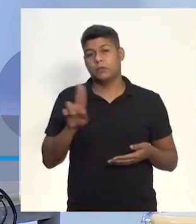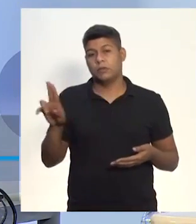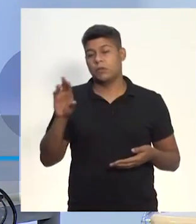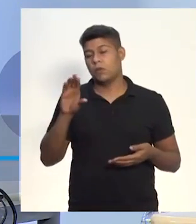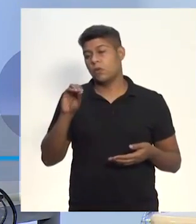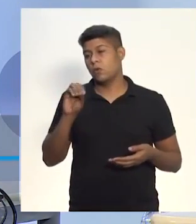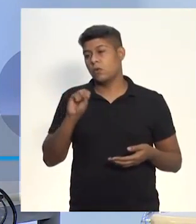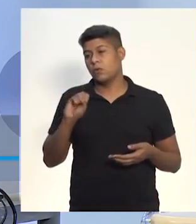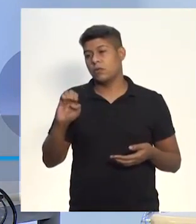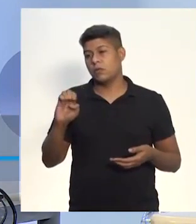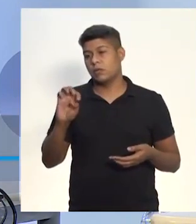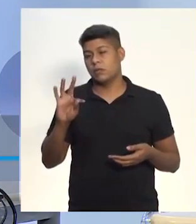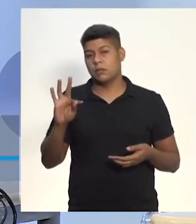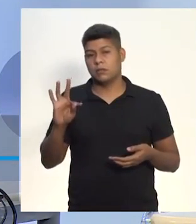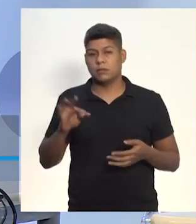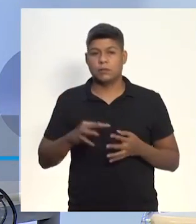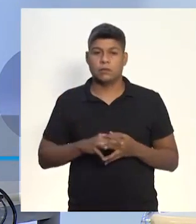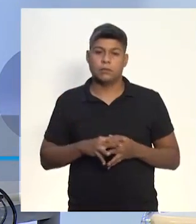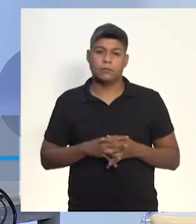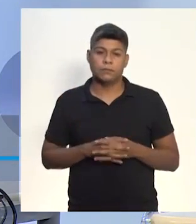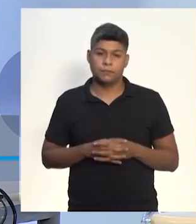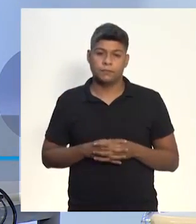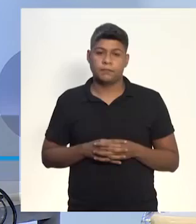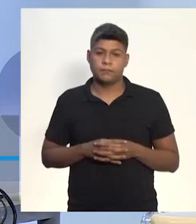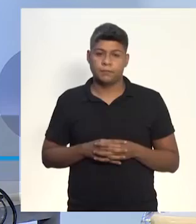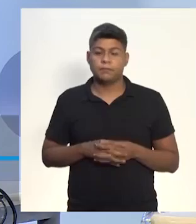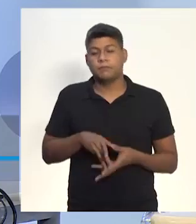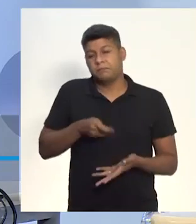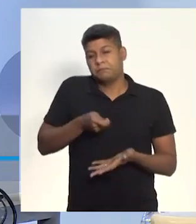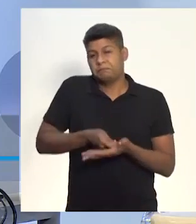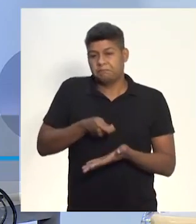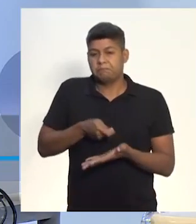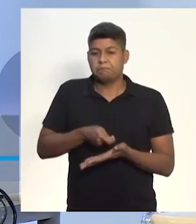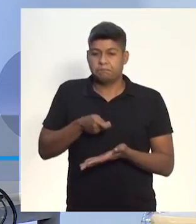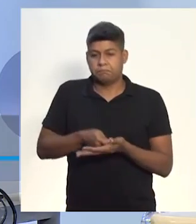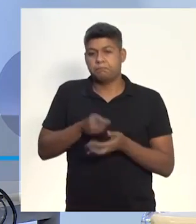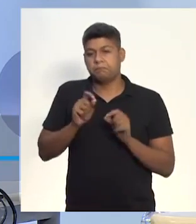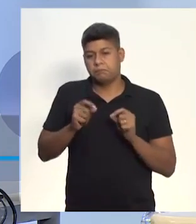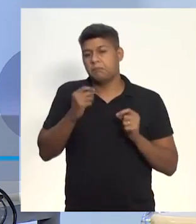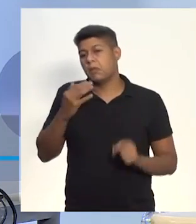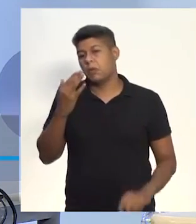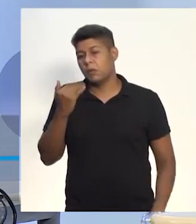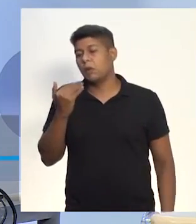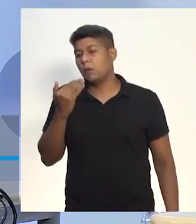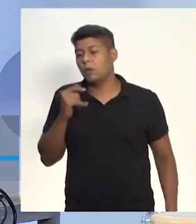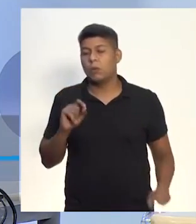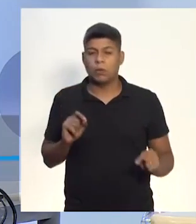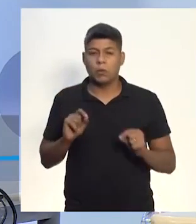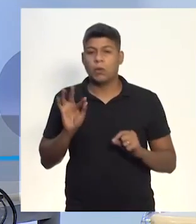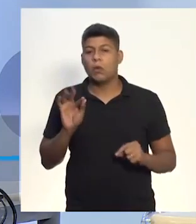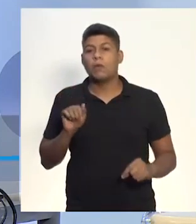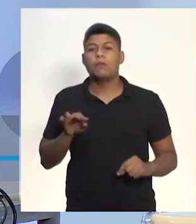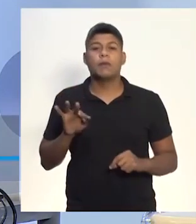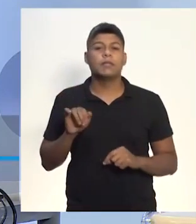Cosette, e ela é obrigada, então, para se sustentar, a